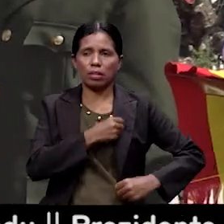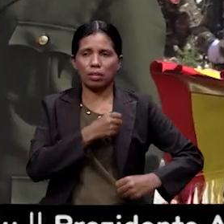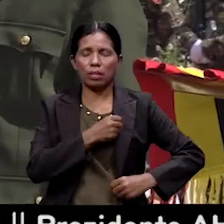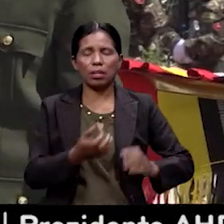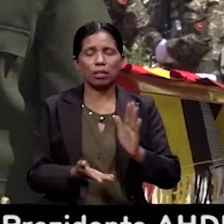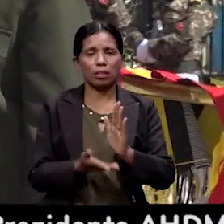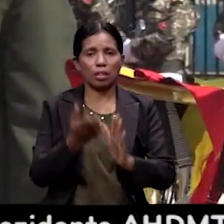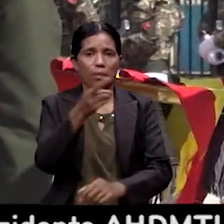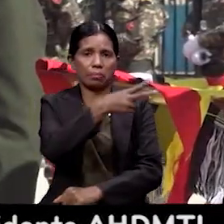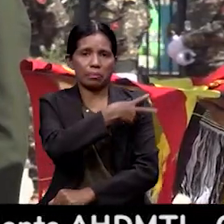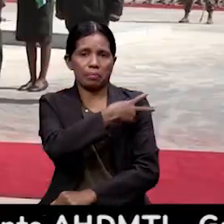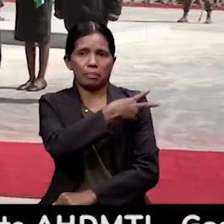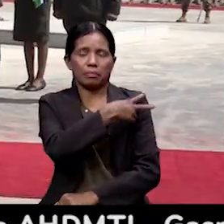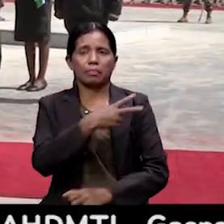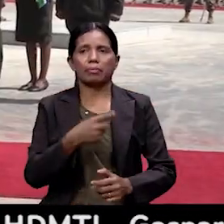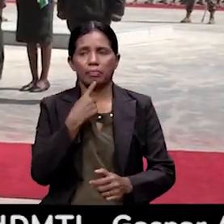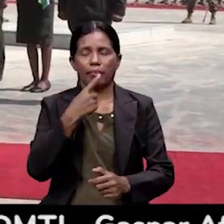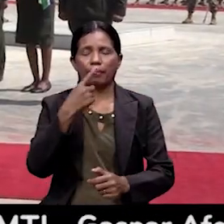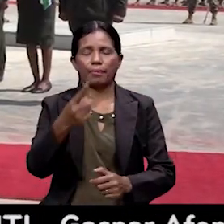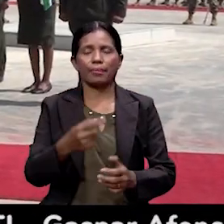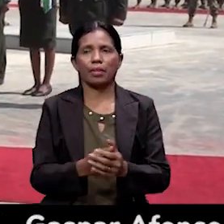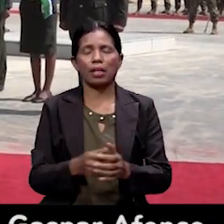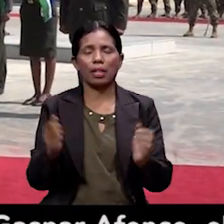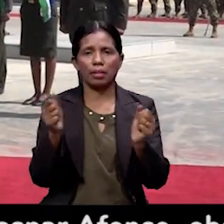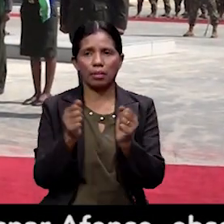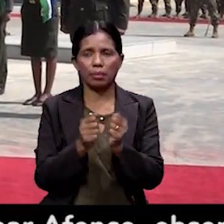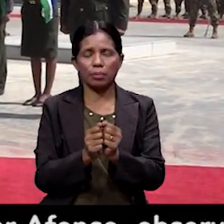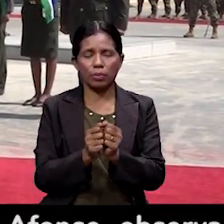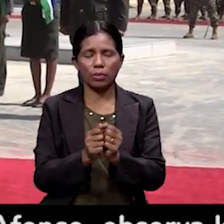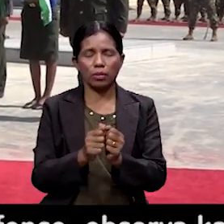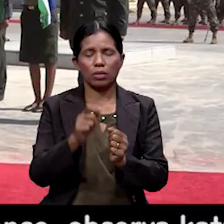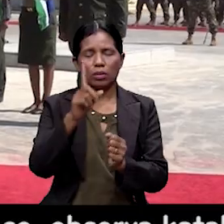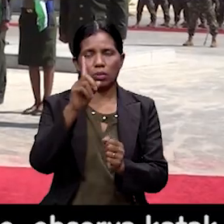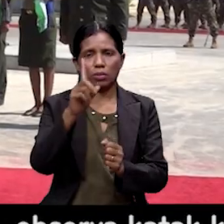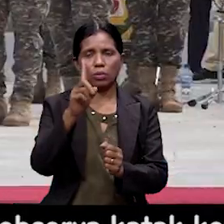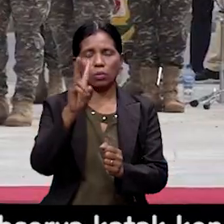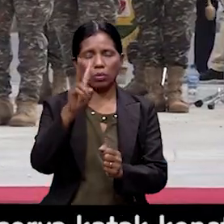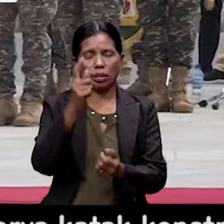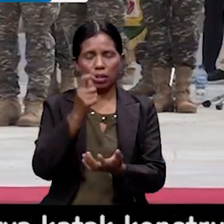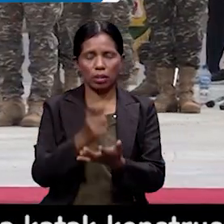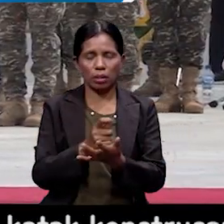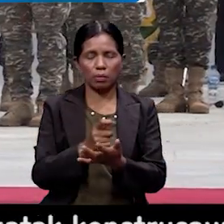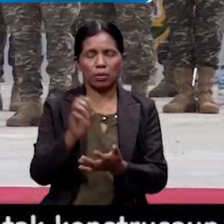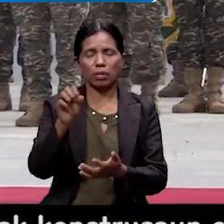Alferes. Dada un membro FFDTL ativo, Hamutu Krihun do Recin, no na Instanulo Recin Lima,